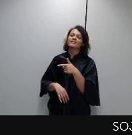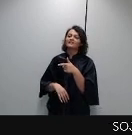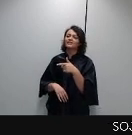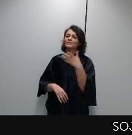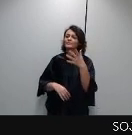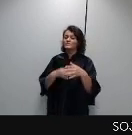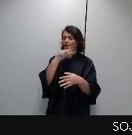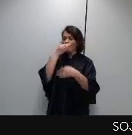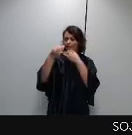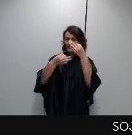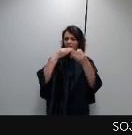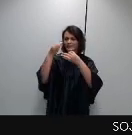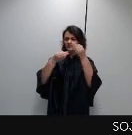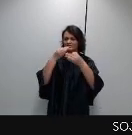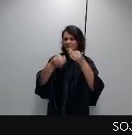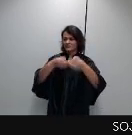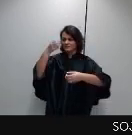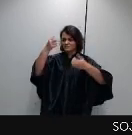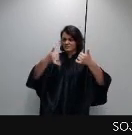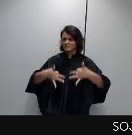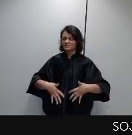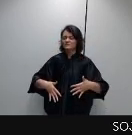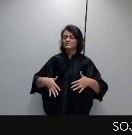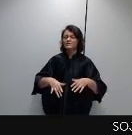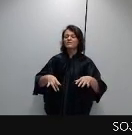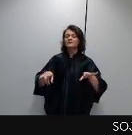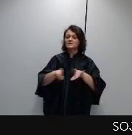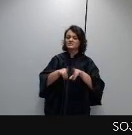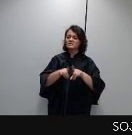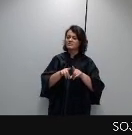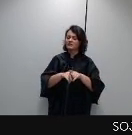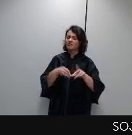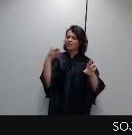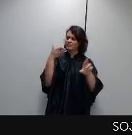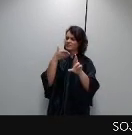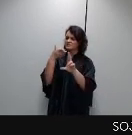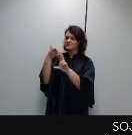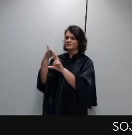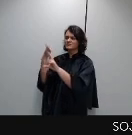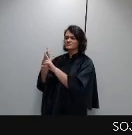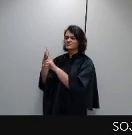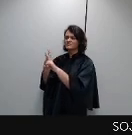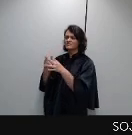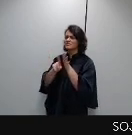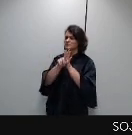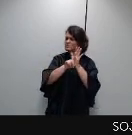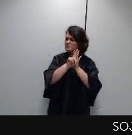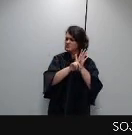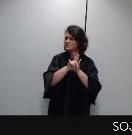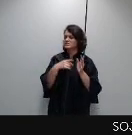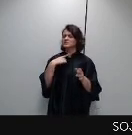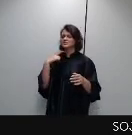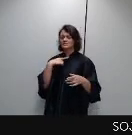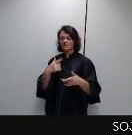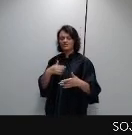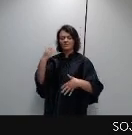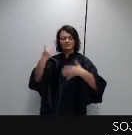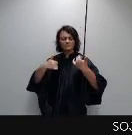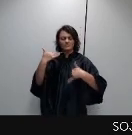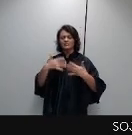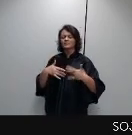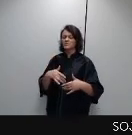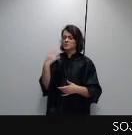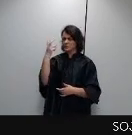sempre muito forte que você nesse trás mas pelas referências né na na pesquisa bibliográfica aqui o senhor foi